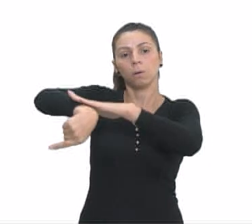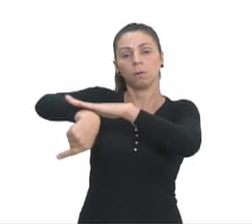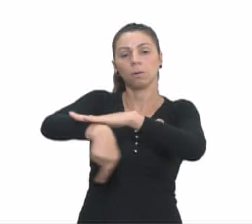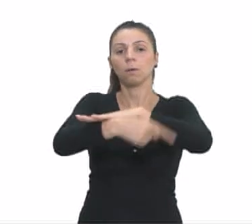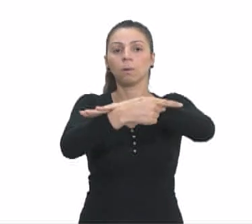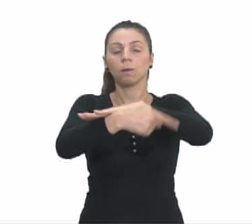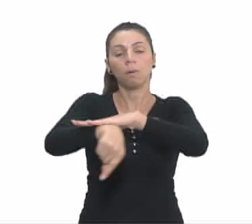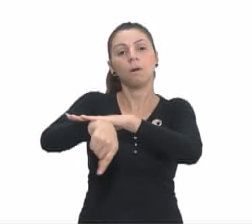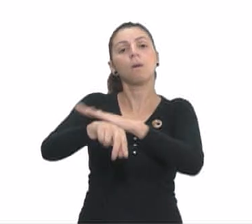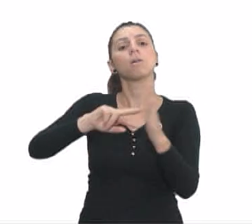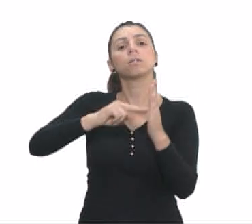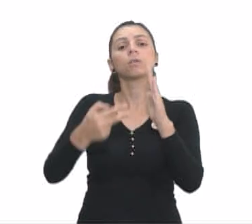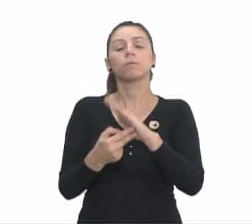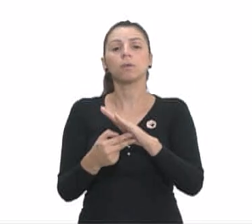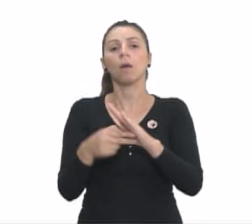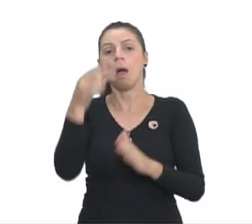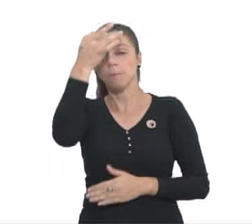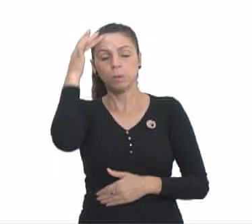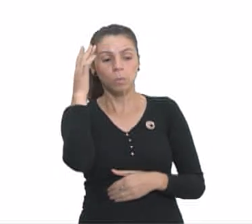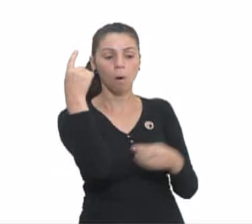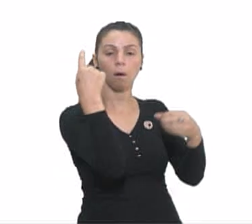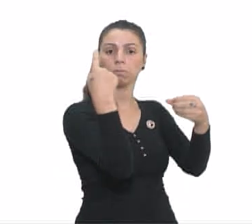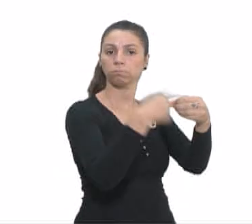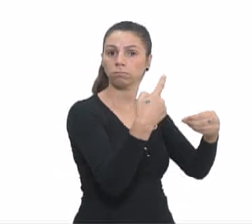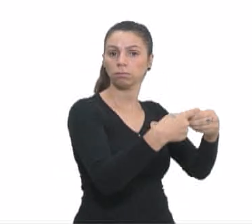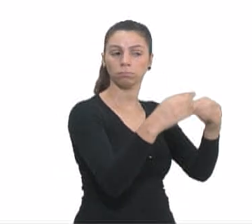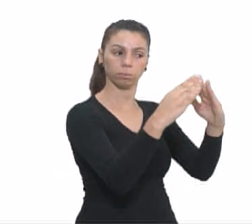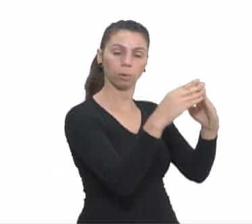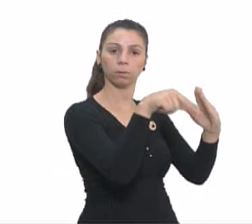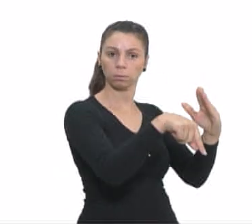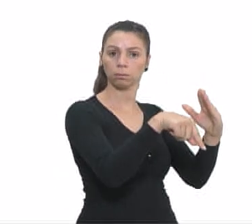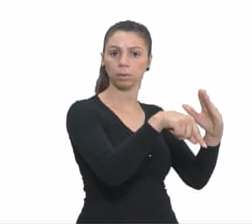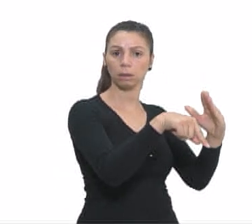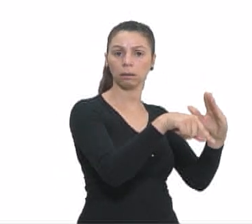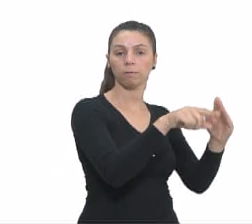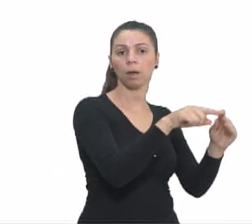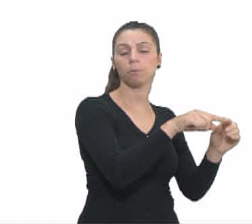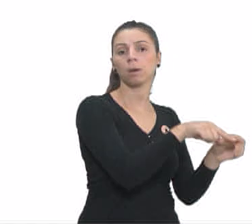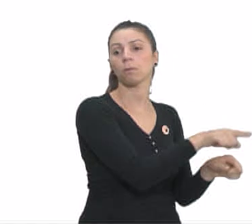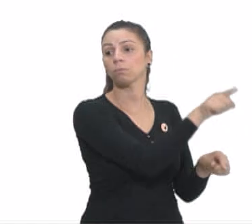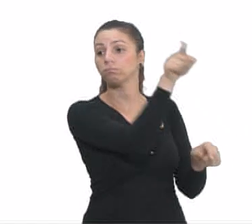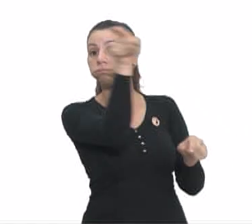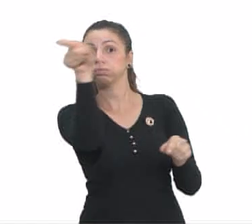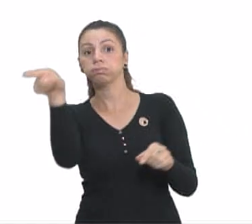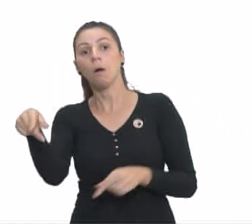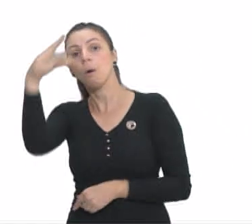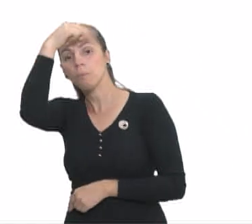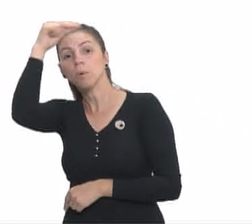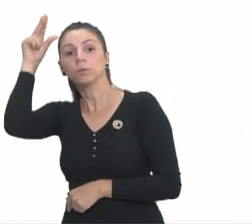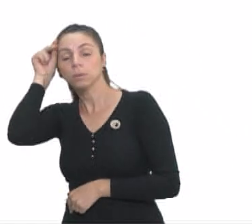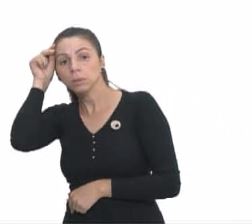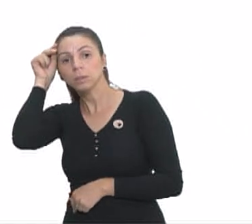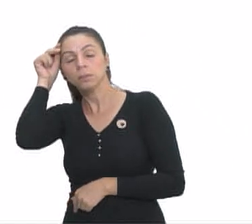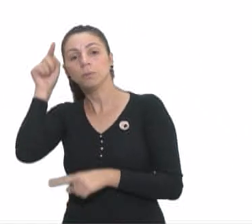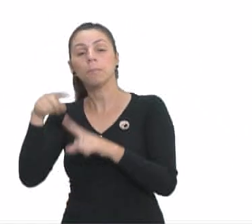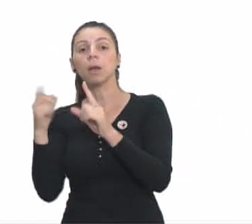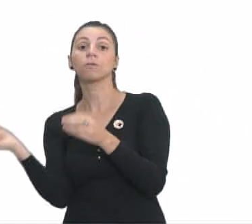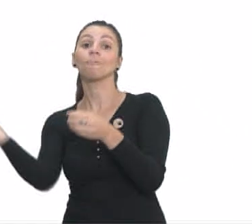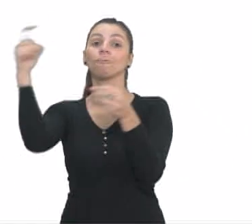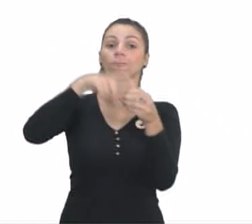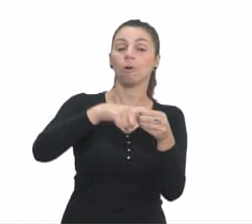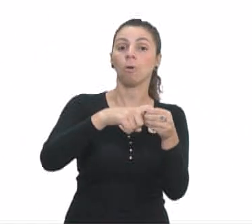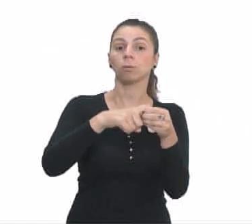e direciona-se para outro município. Contudo, retorna no mesmo dia para